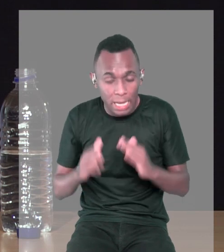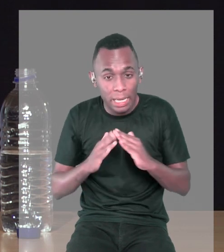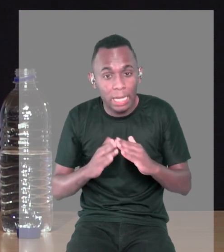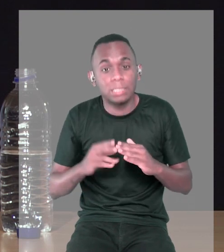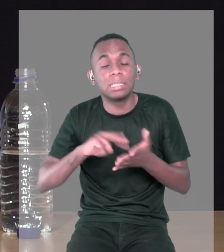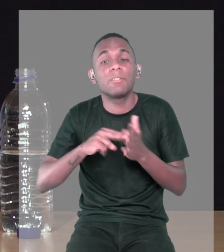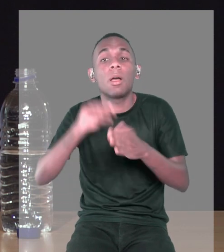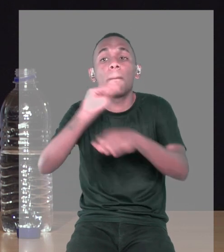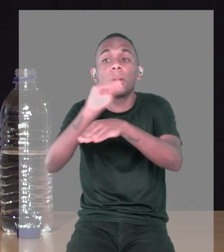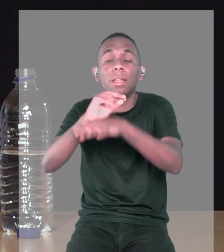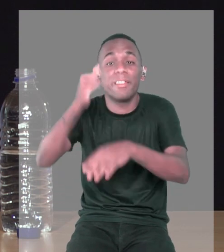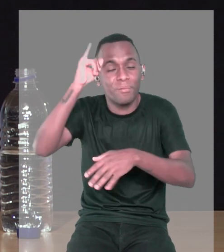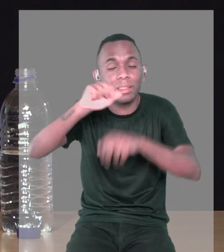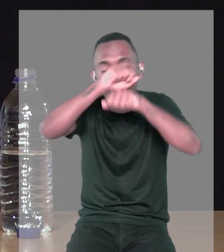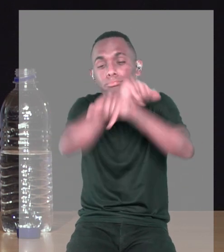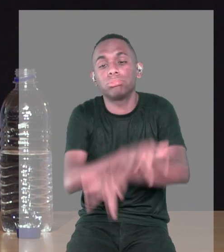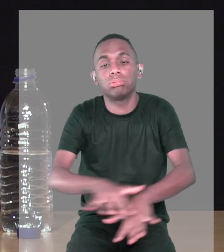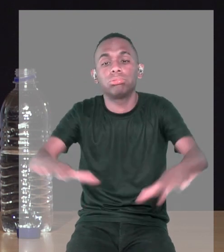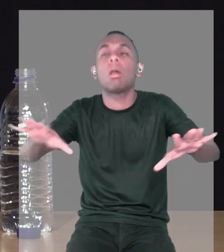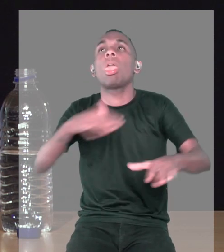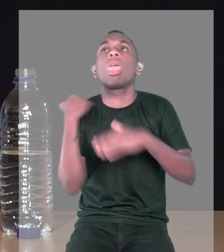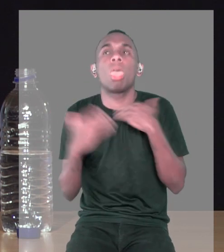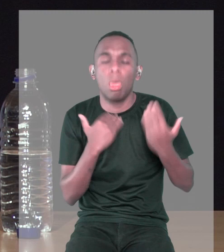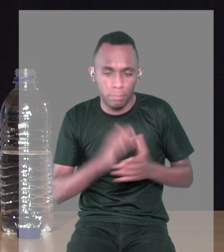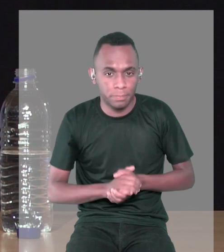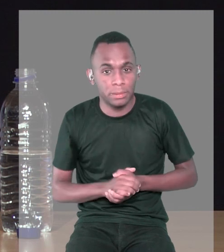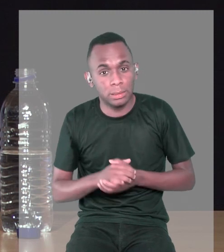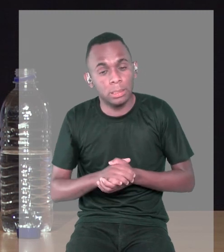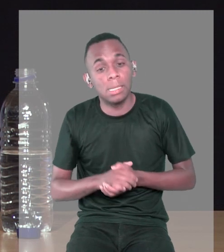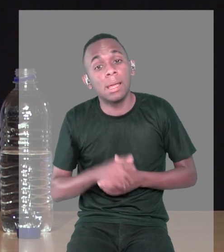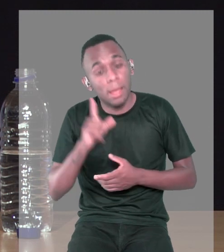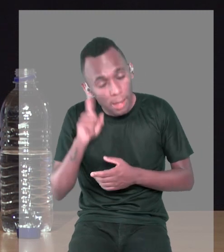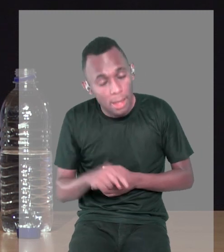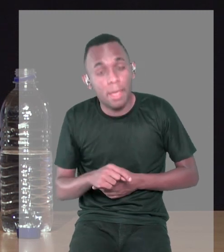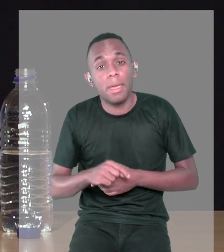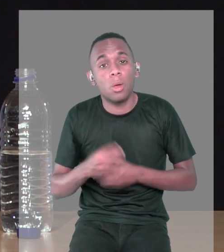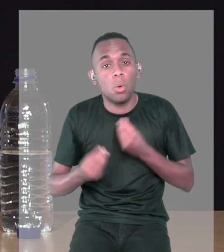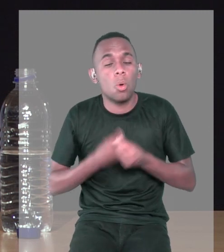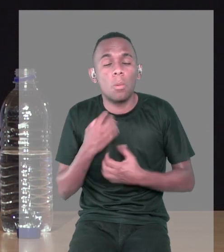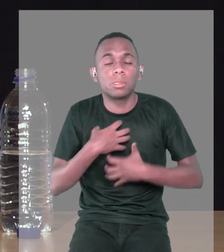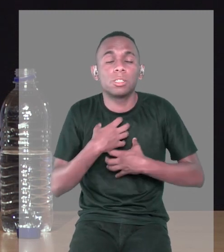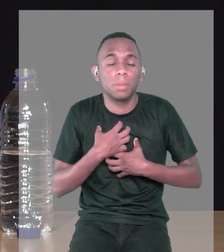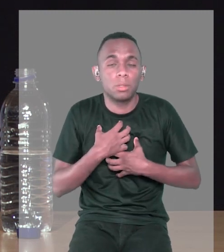a pandemia para proteção contra a contaminação e a possível morte confirmaria esse